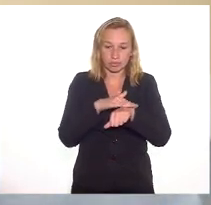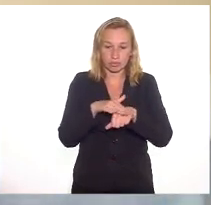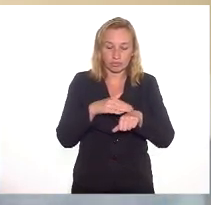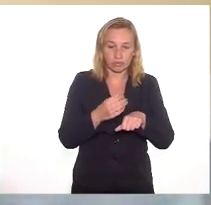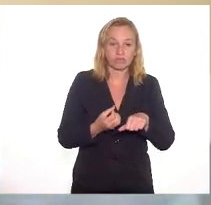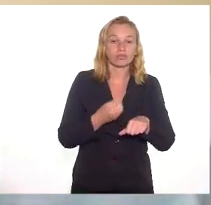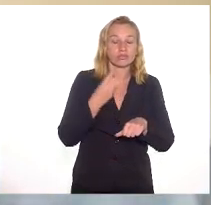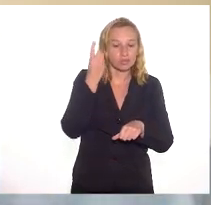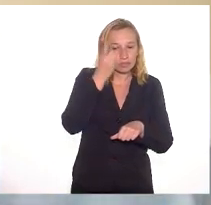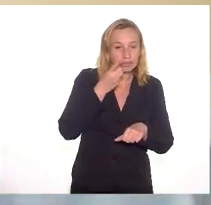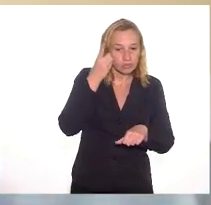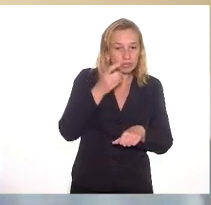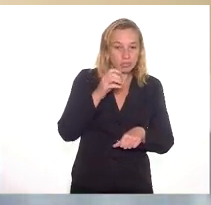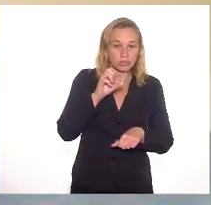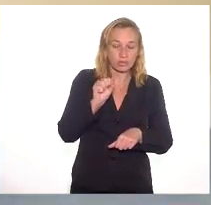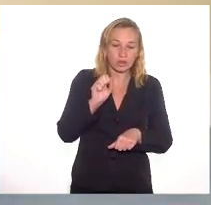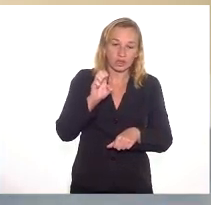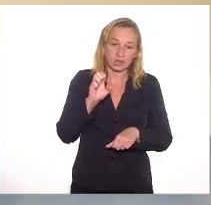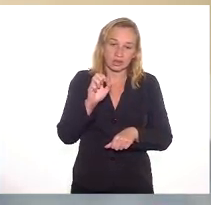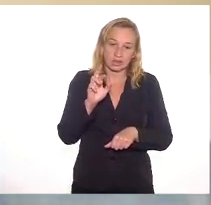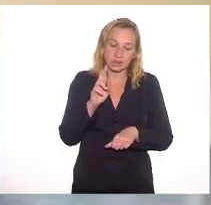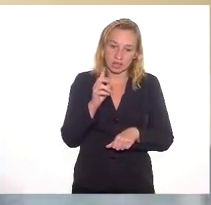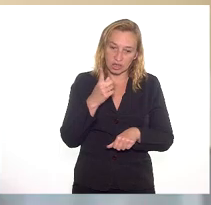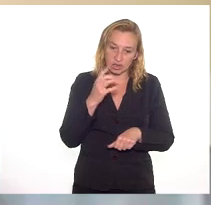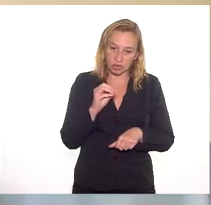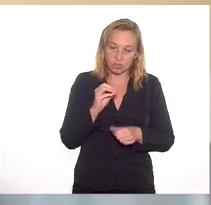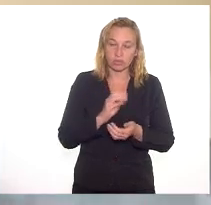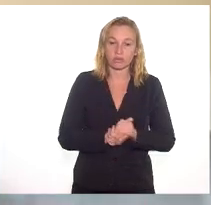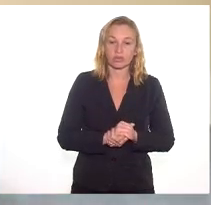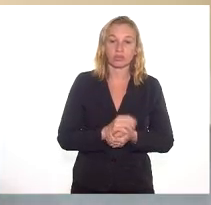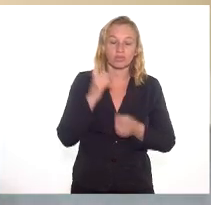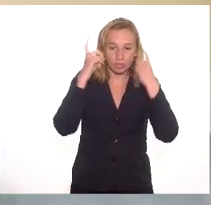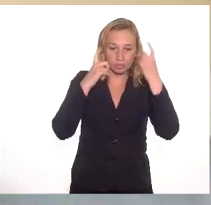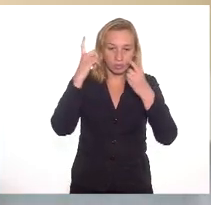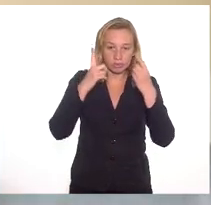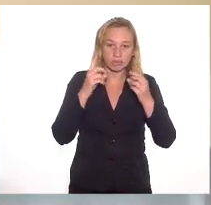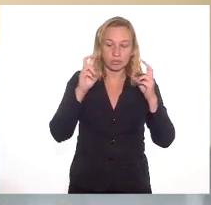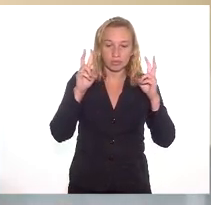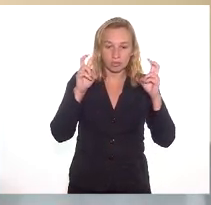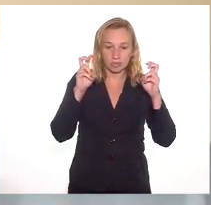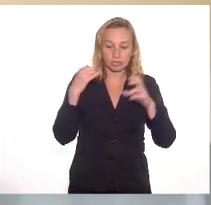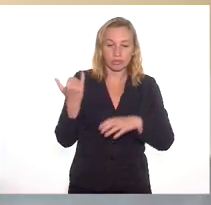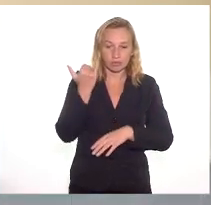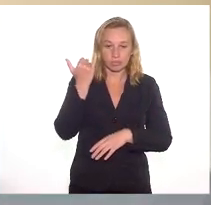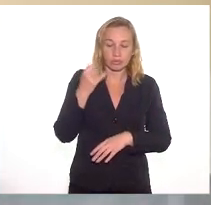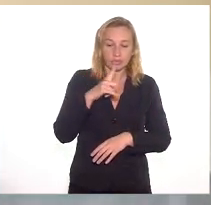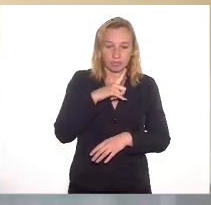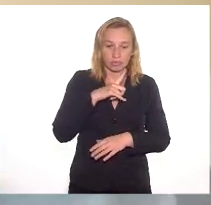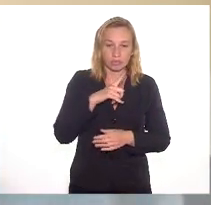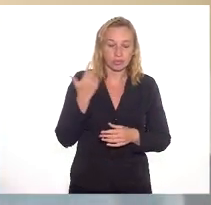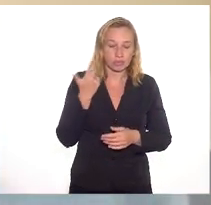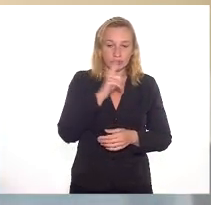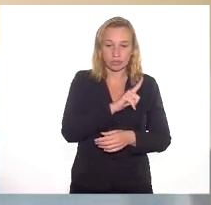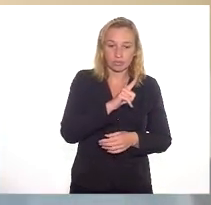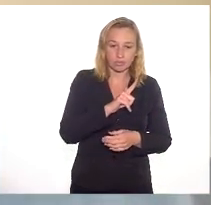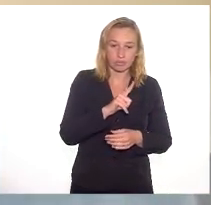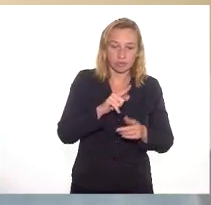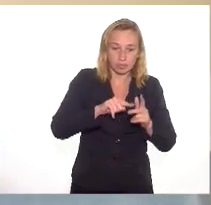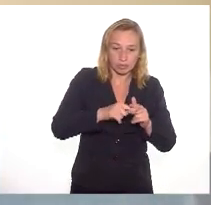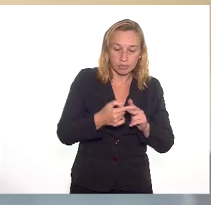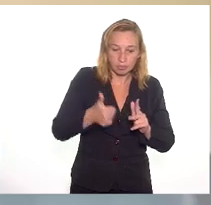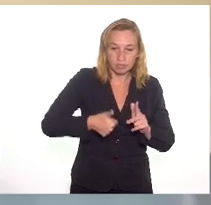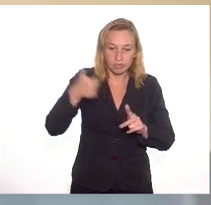deputado Sérgio Fernandes, preocupado com um tema tão relevante que está, né, ao apresentar esse projeto, para ver se a gente consegue